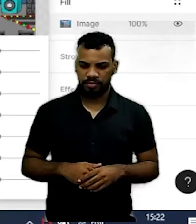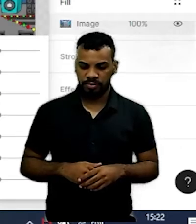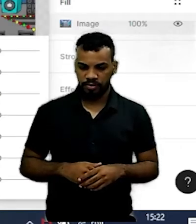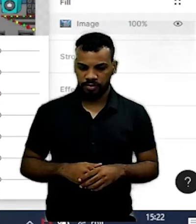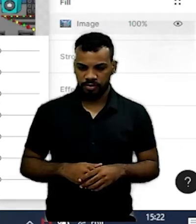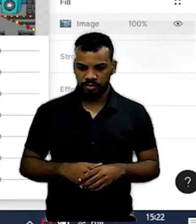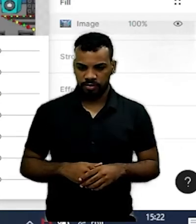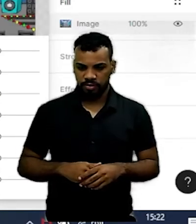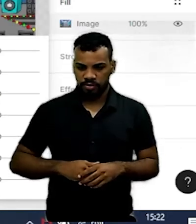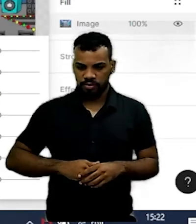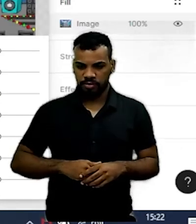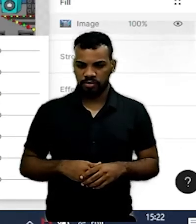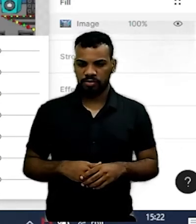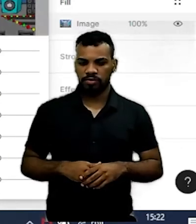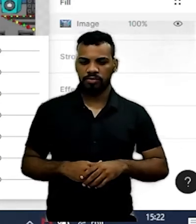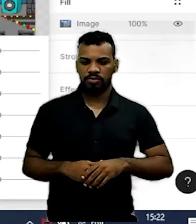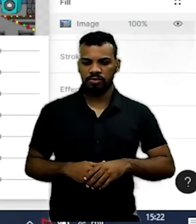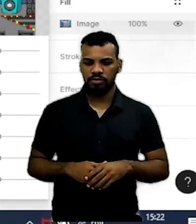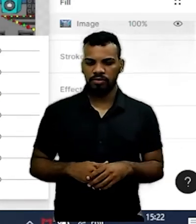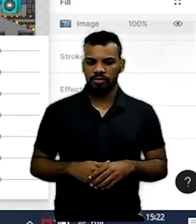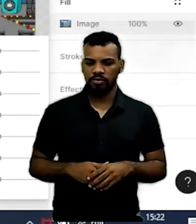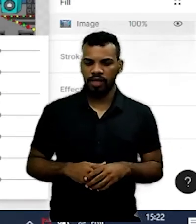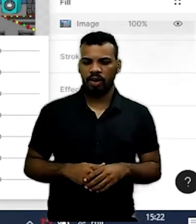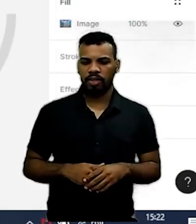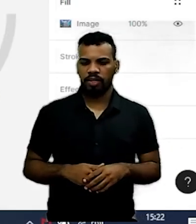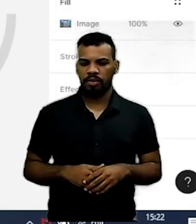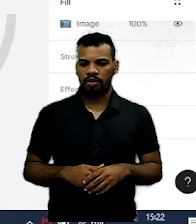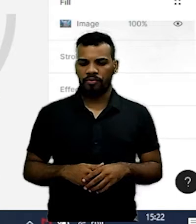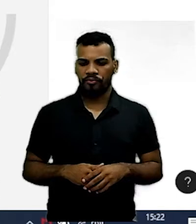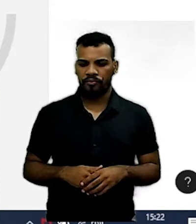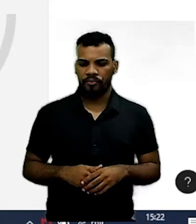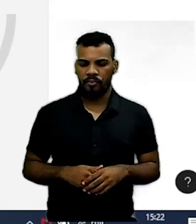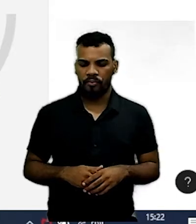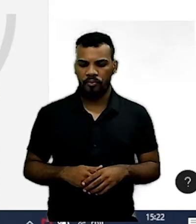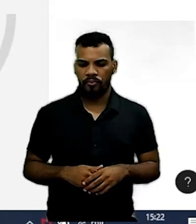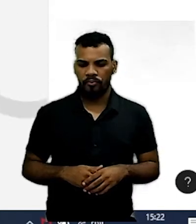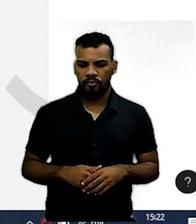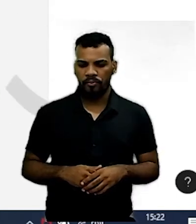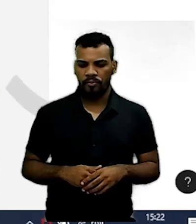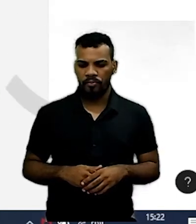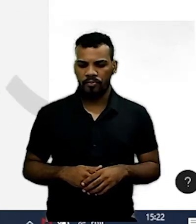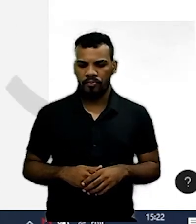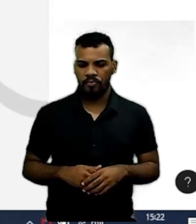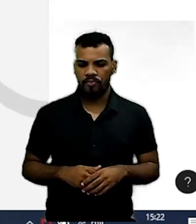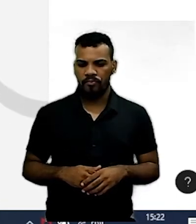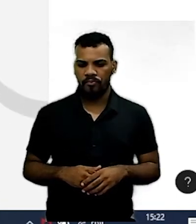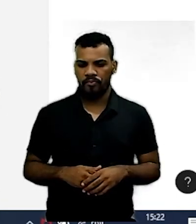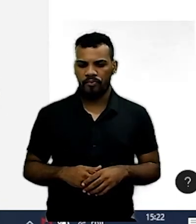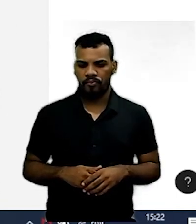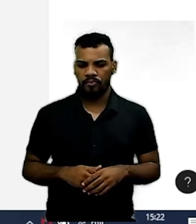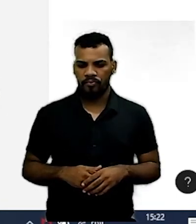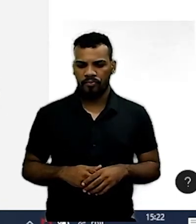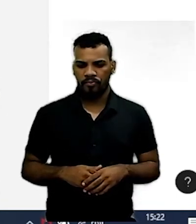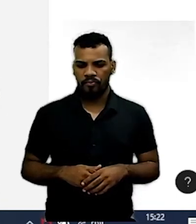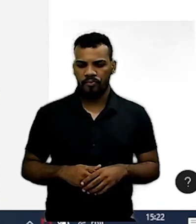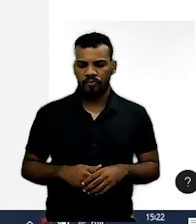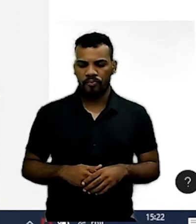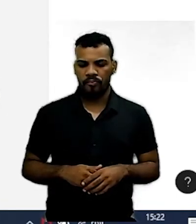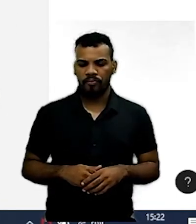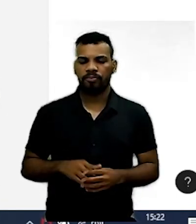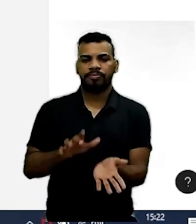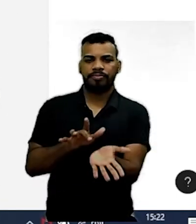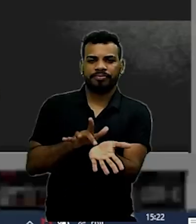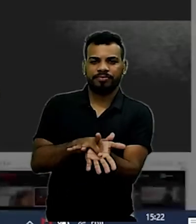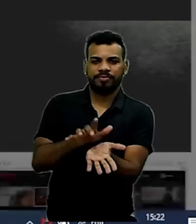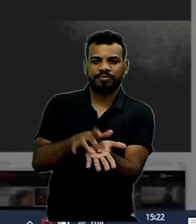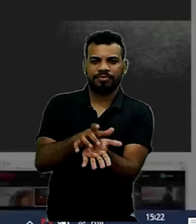Certo? Pronto, assim é como eu quero. Pronto, fechei aqui e está feito. A segunda forma da gente fazer